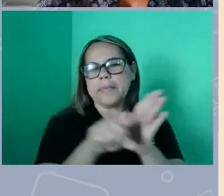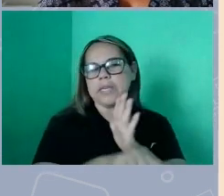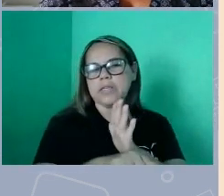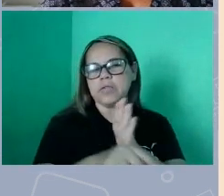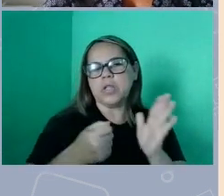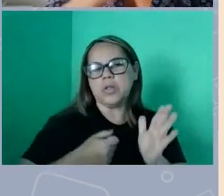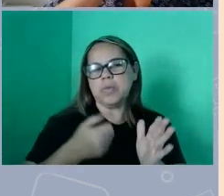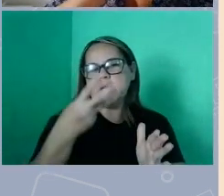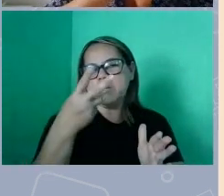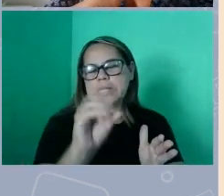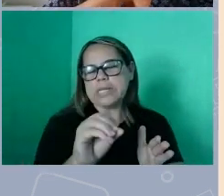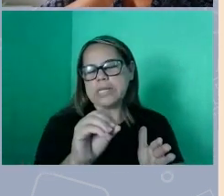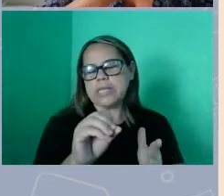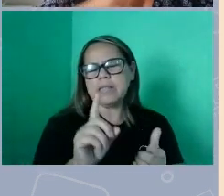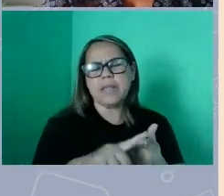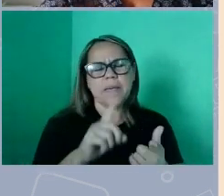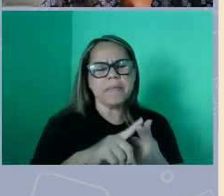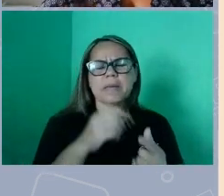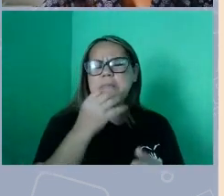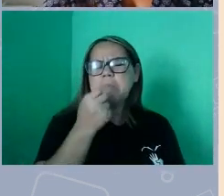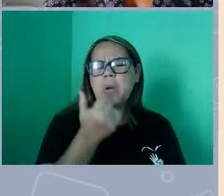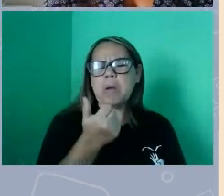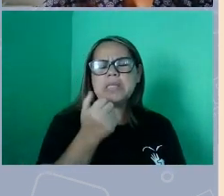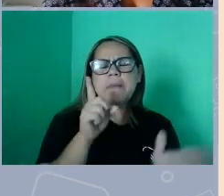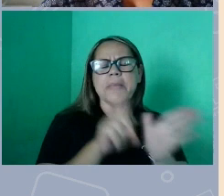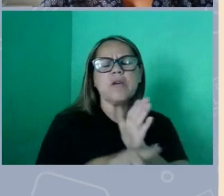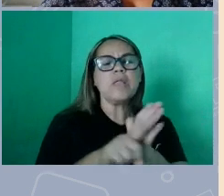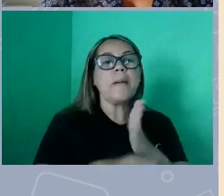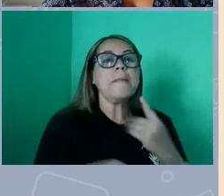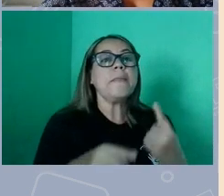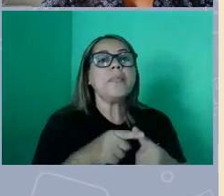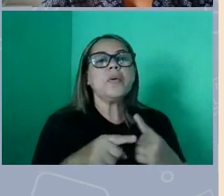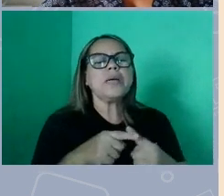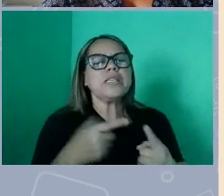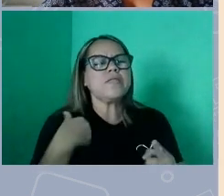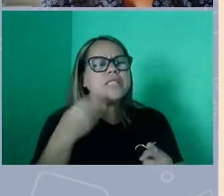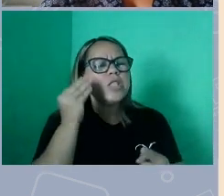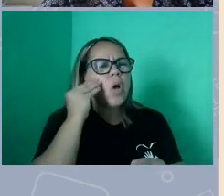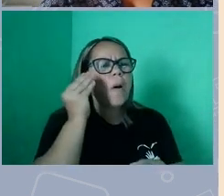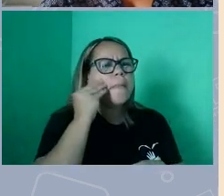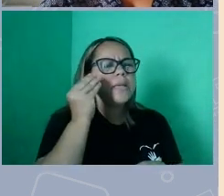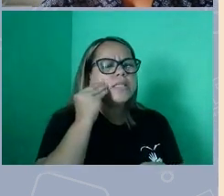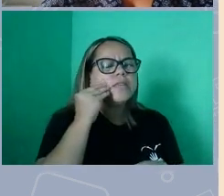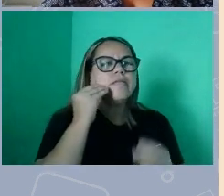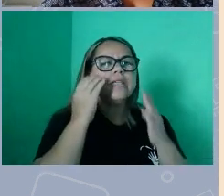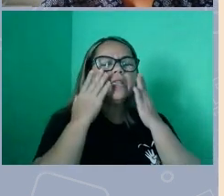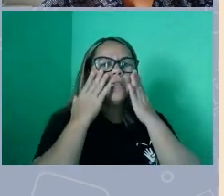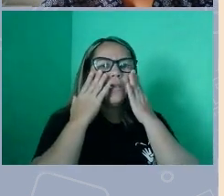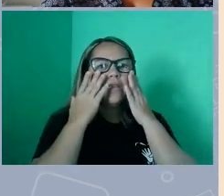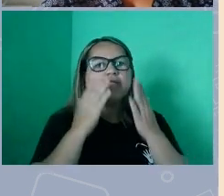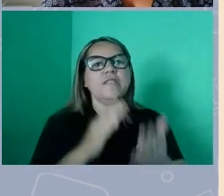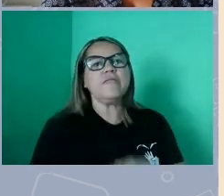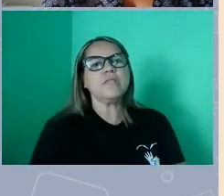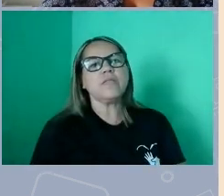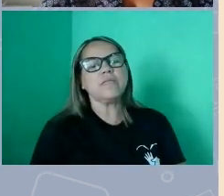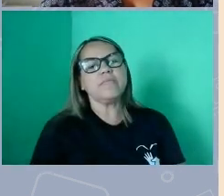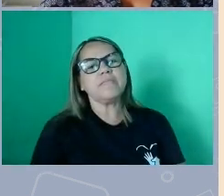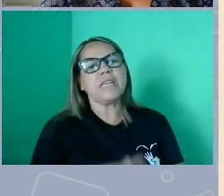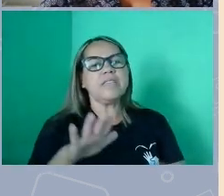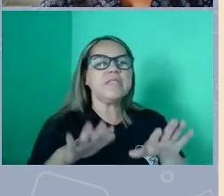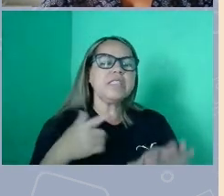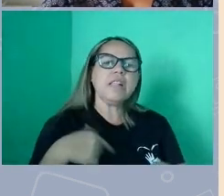30 também é uma questão bastante interessante porque se vocês observarem geralmente a gente tem